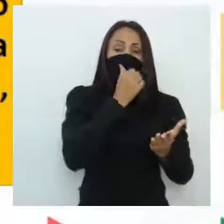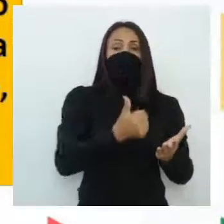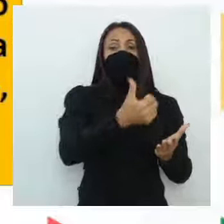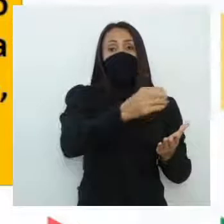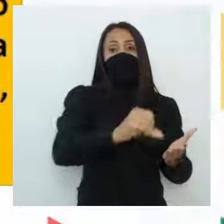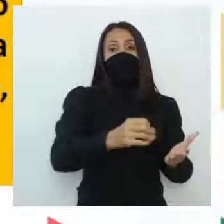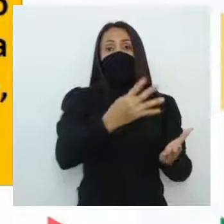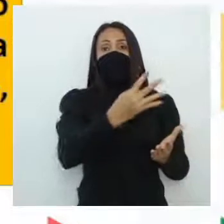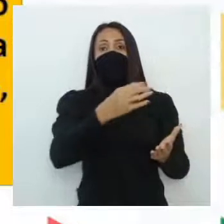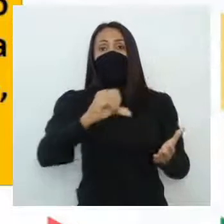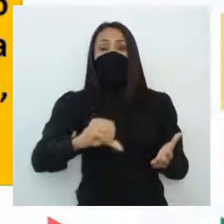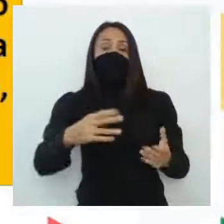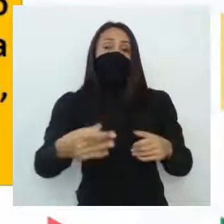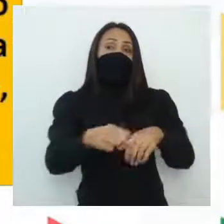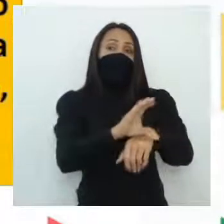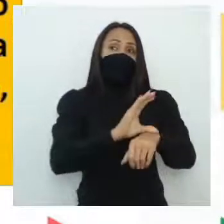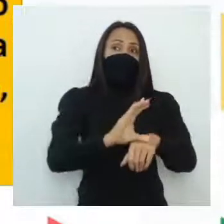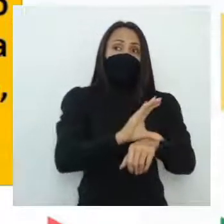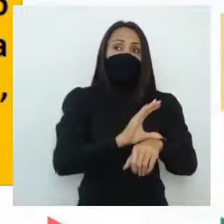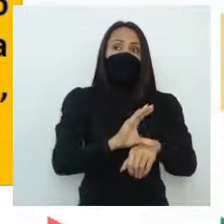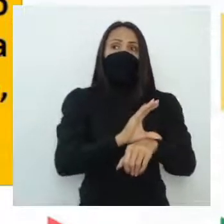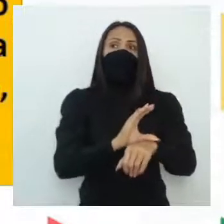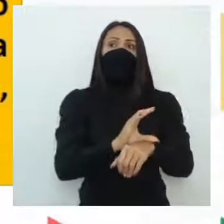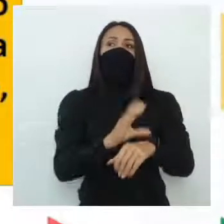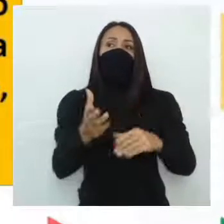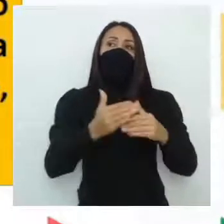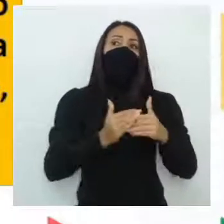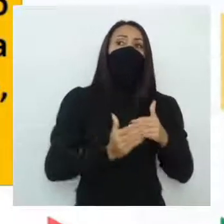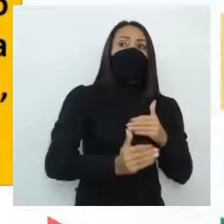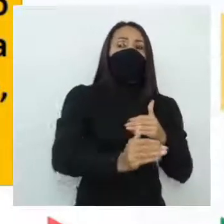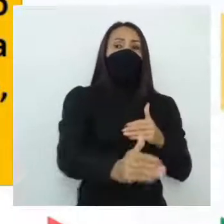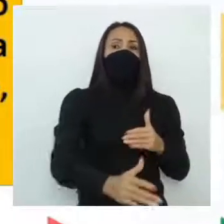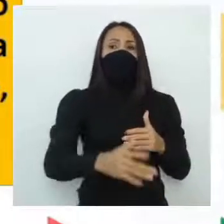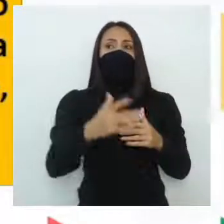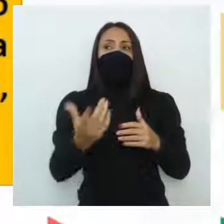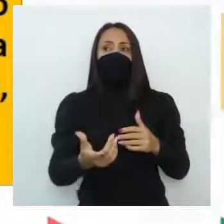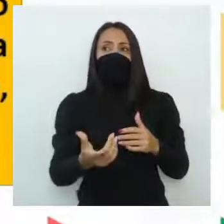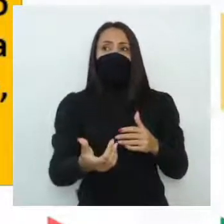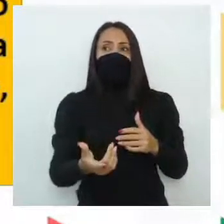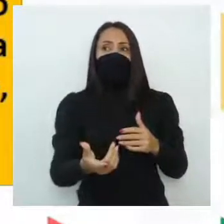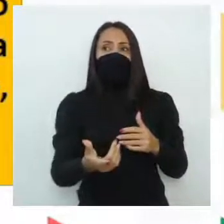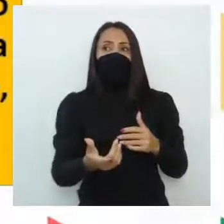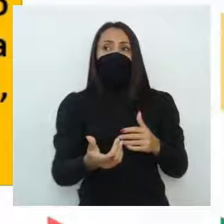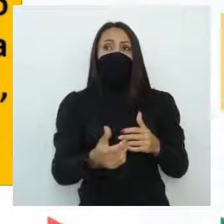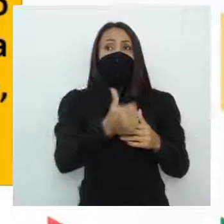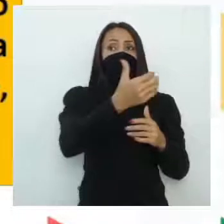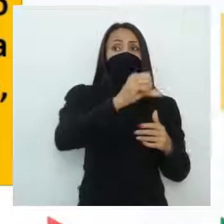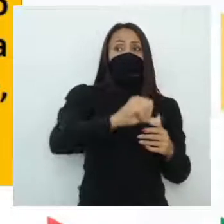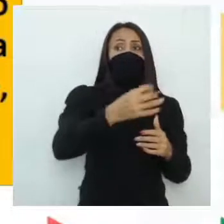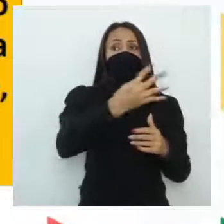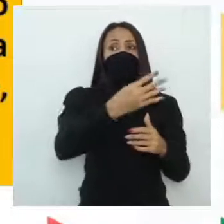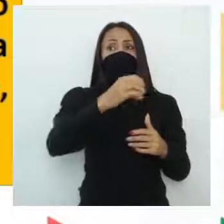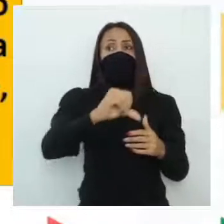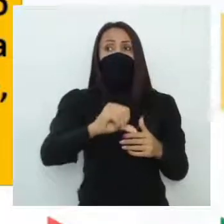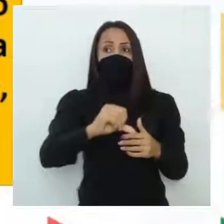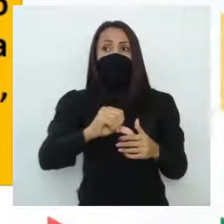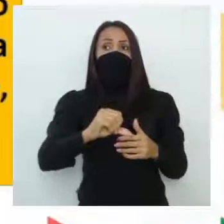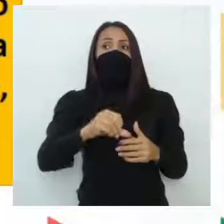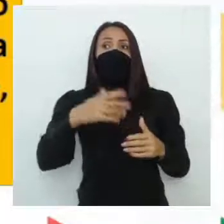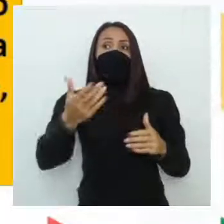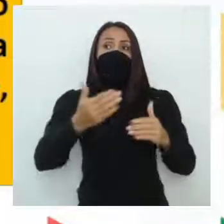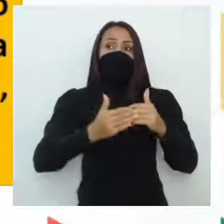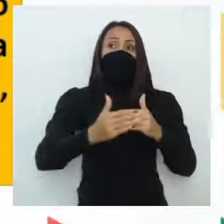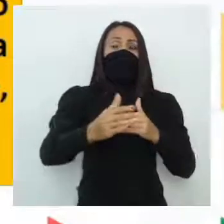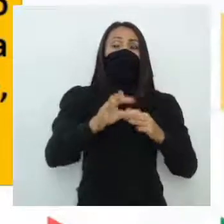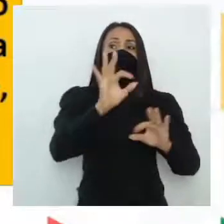a Constituição, a Irmandade começou a ser redigida, ou seja, em 49 houve o que? Começou a organizar